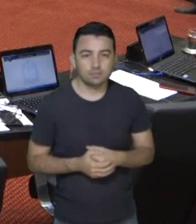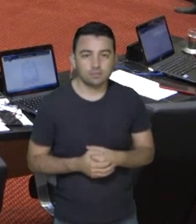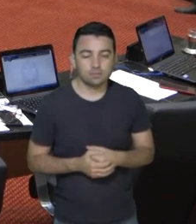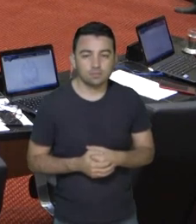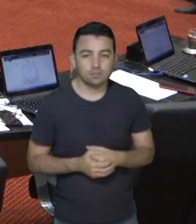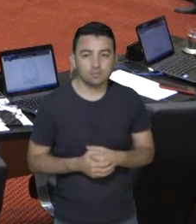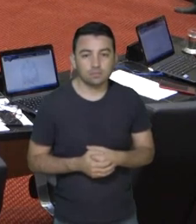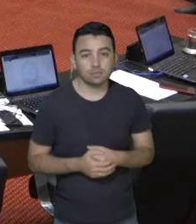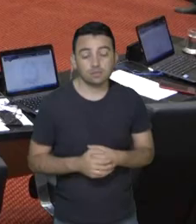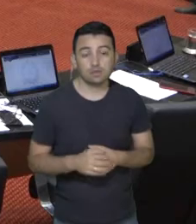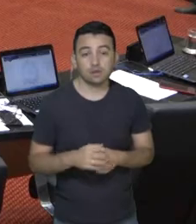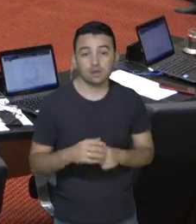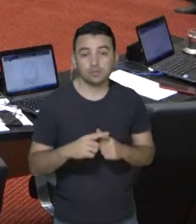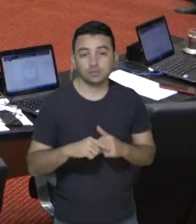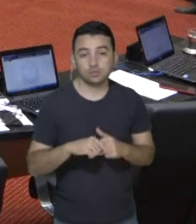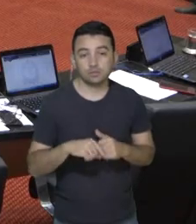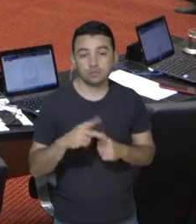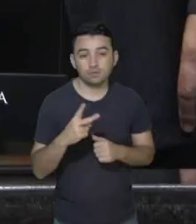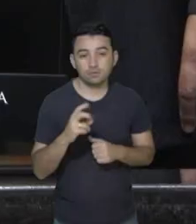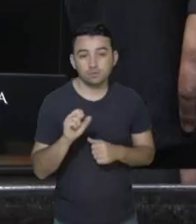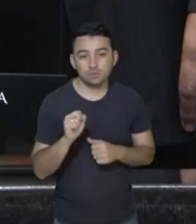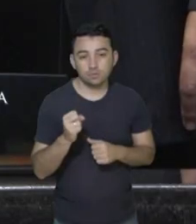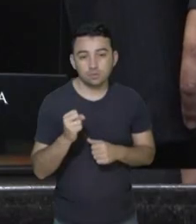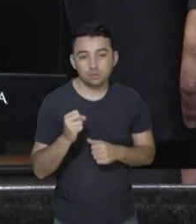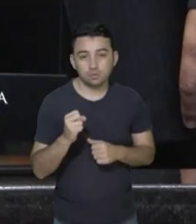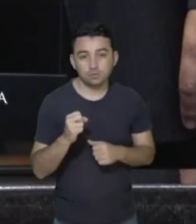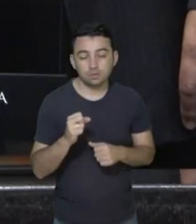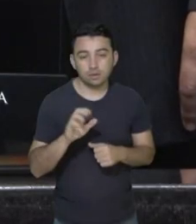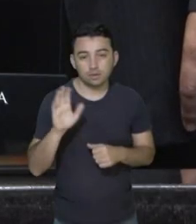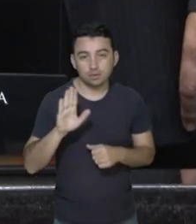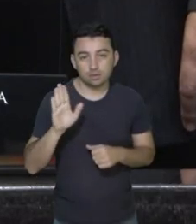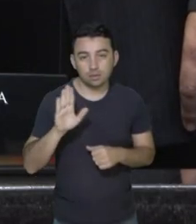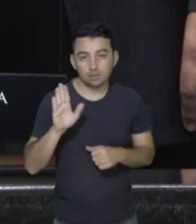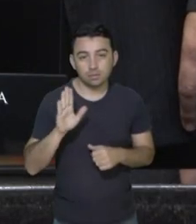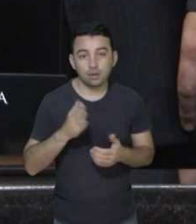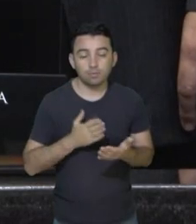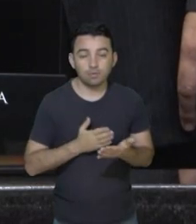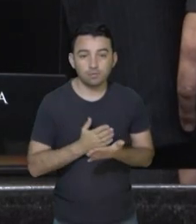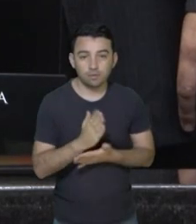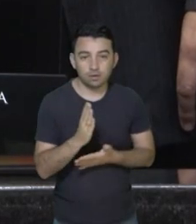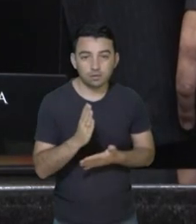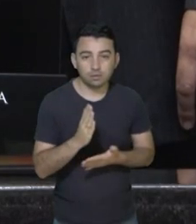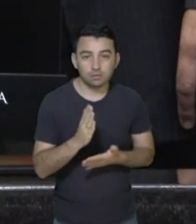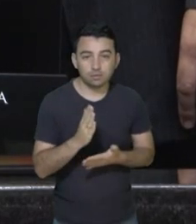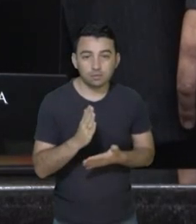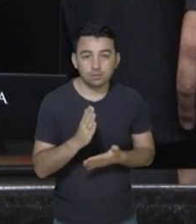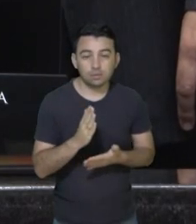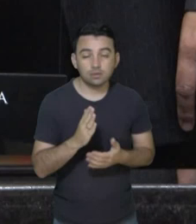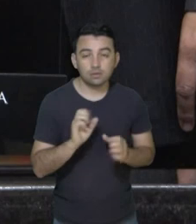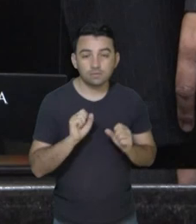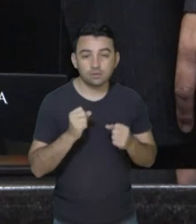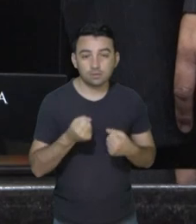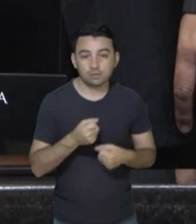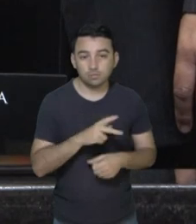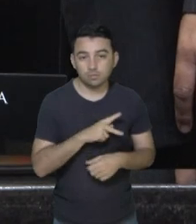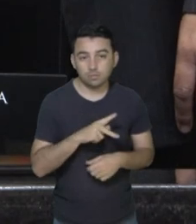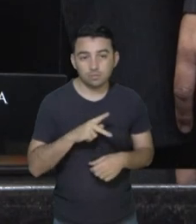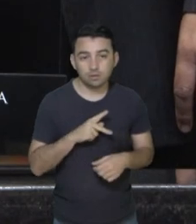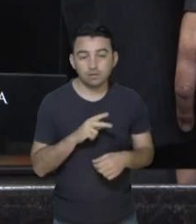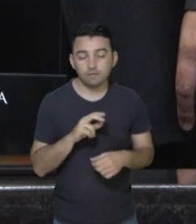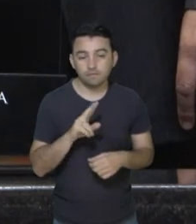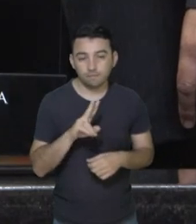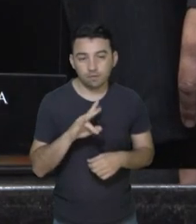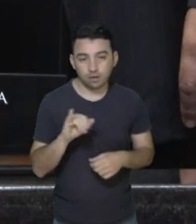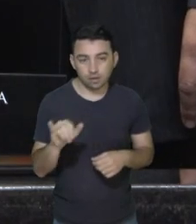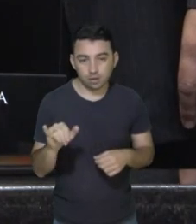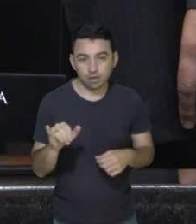Artigo 28. O candidato aprovado no concurso público para ingresso na carreira de Defensoria Pública será nomeado pelo